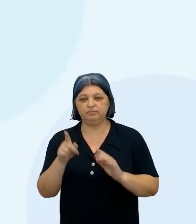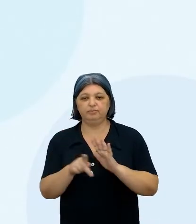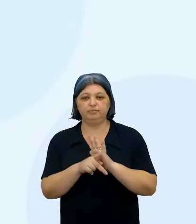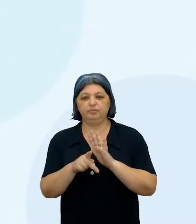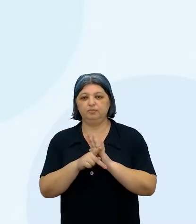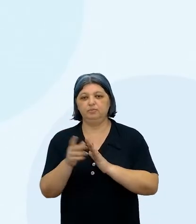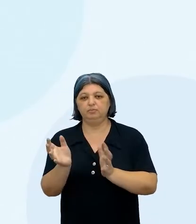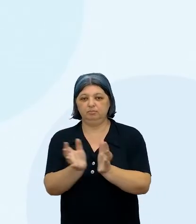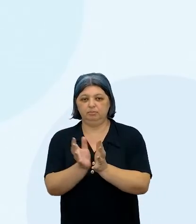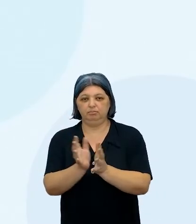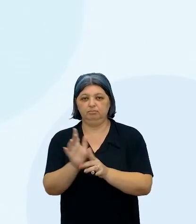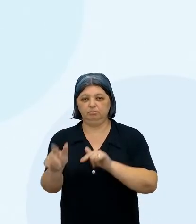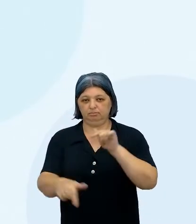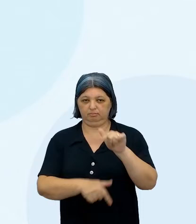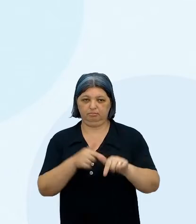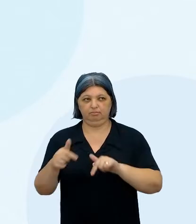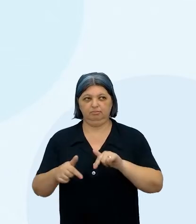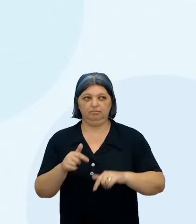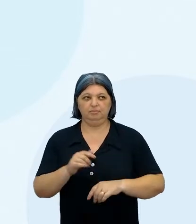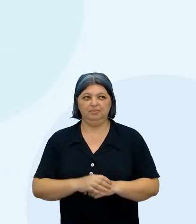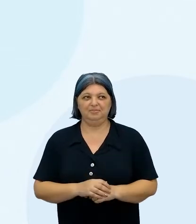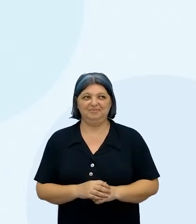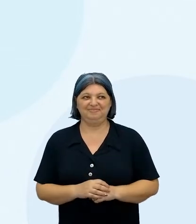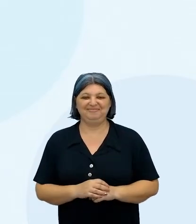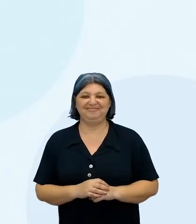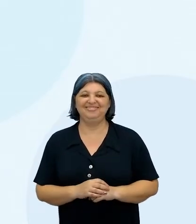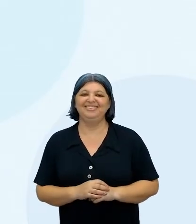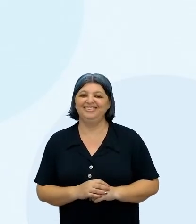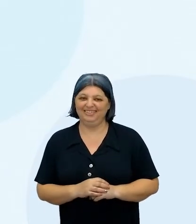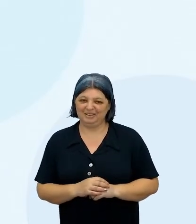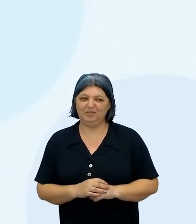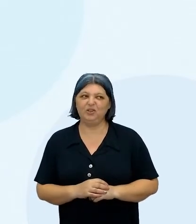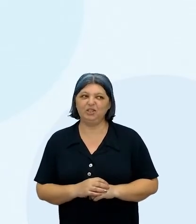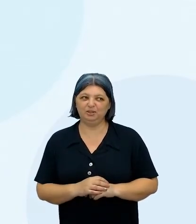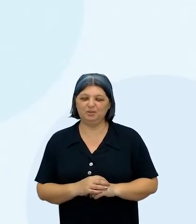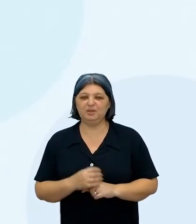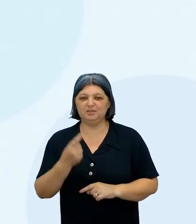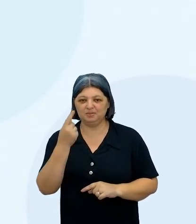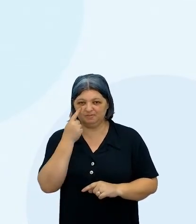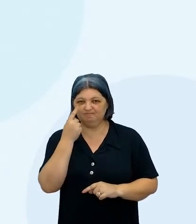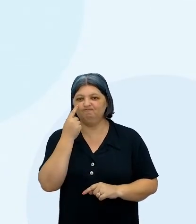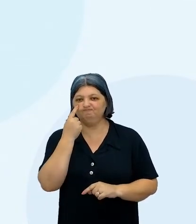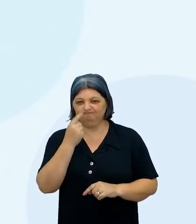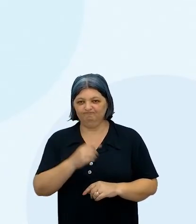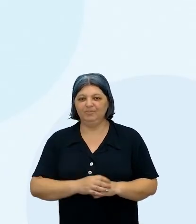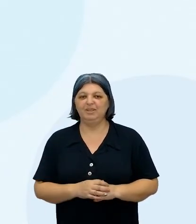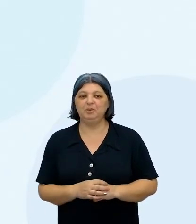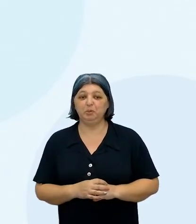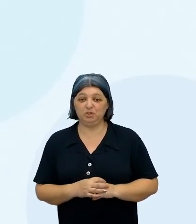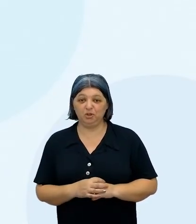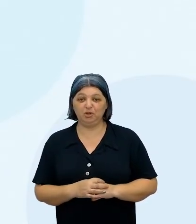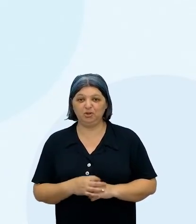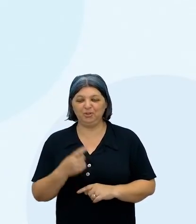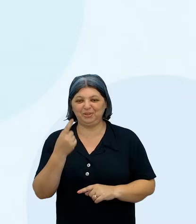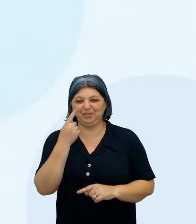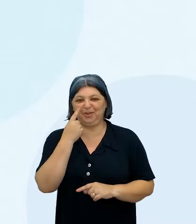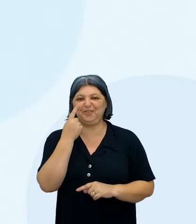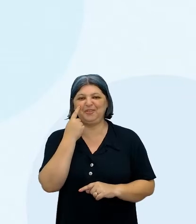à degradação e à desespecialização, ou seja, um outro nome para alienação, esse o da